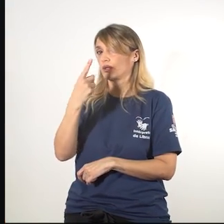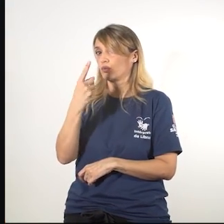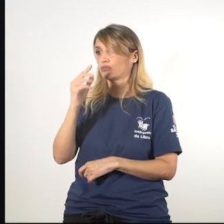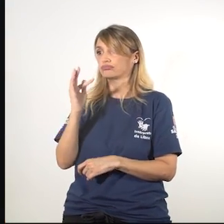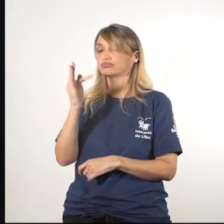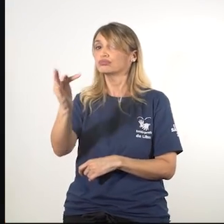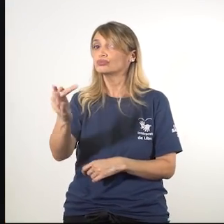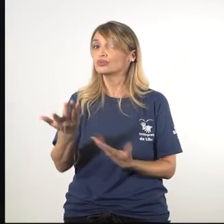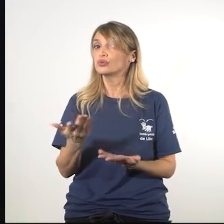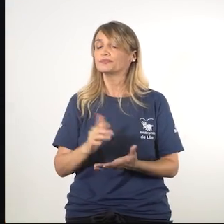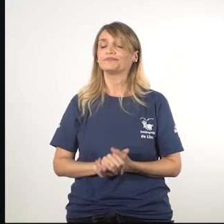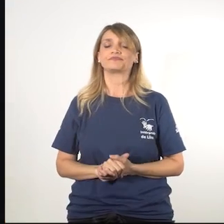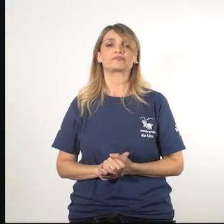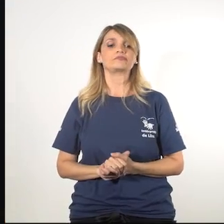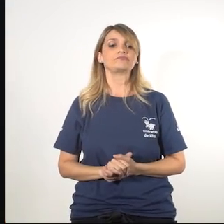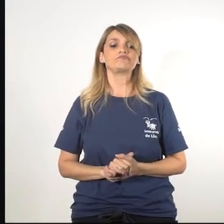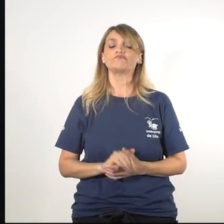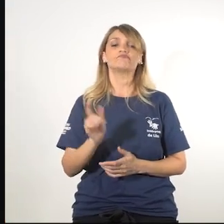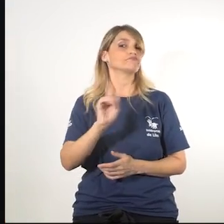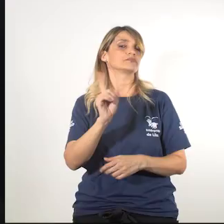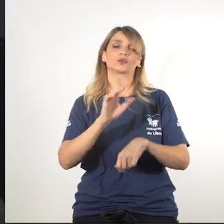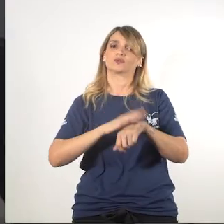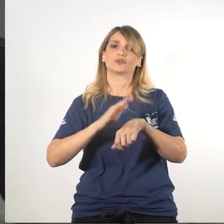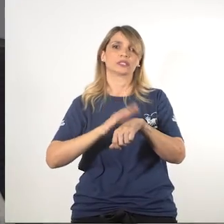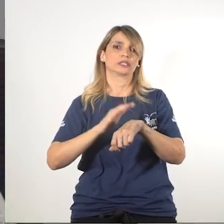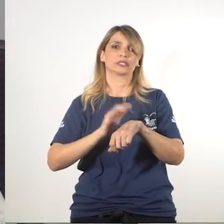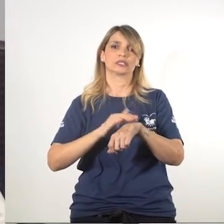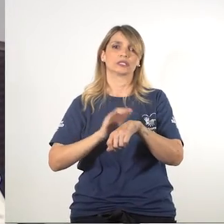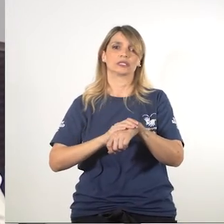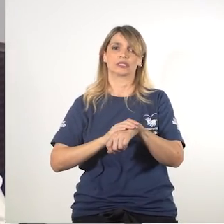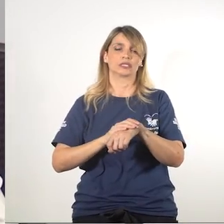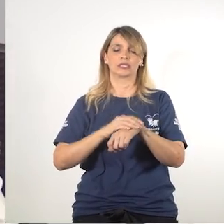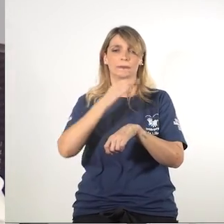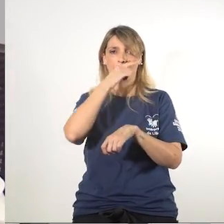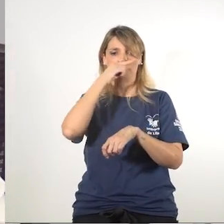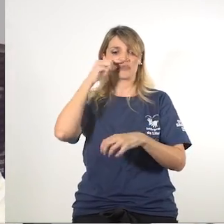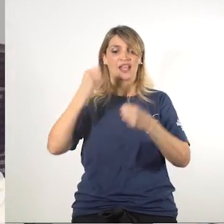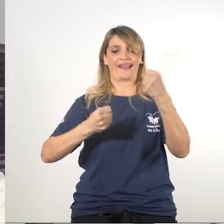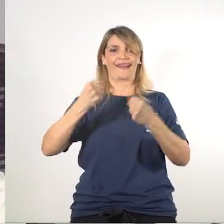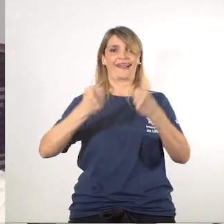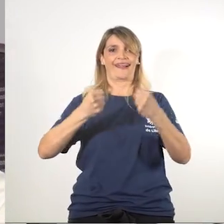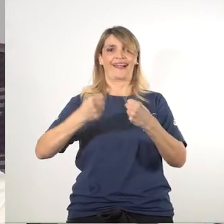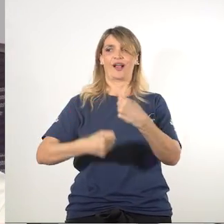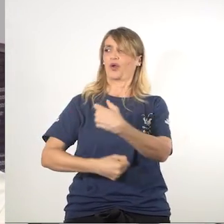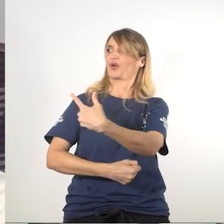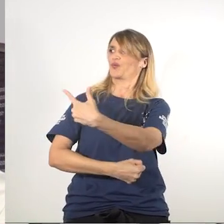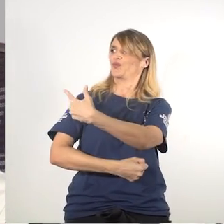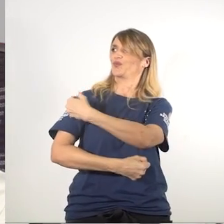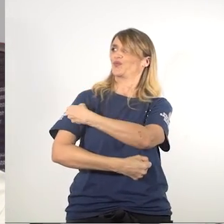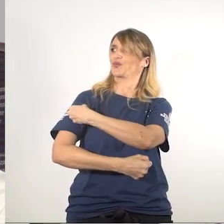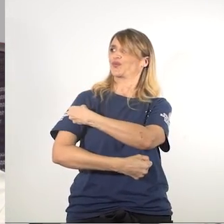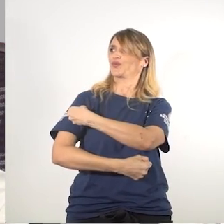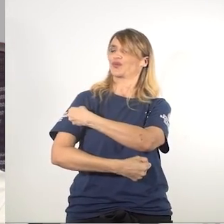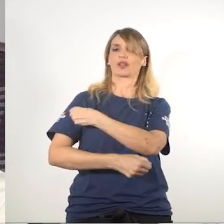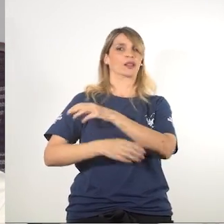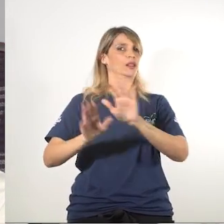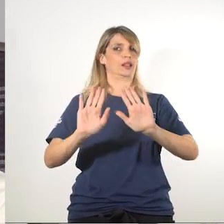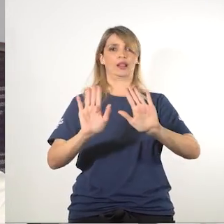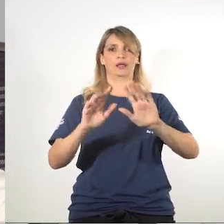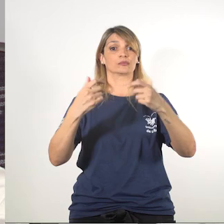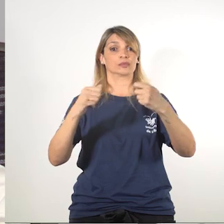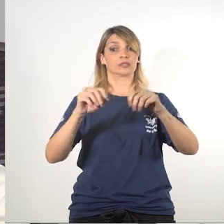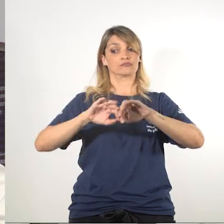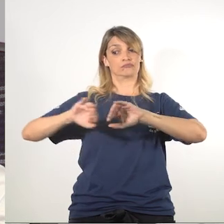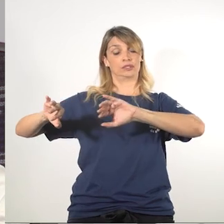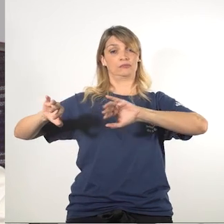Não, num primeiro momento a gente não vai utilizar, a gente quer separar os públicos das 2